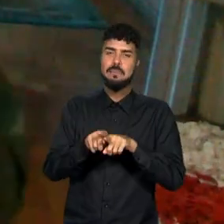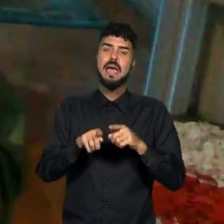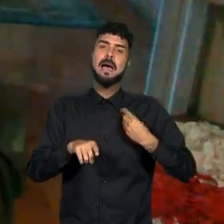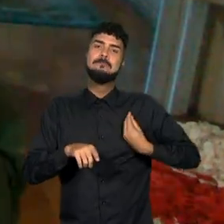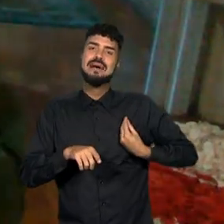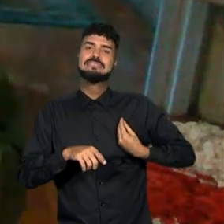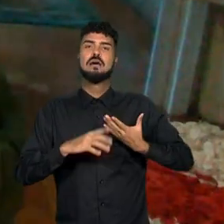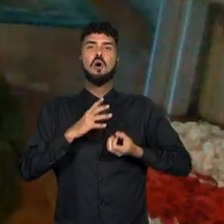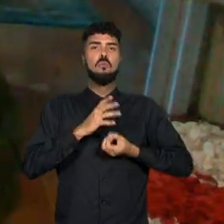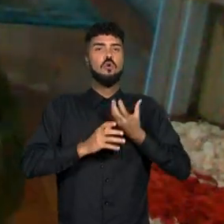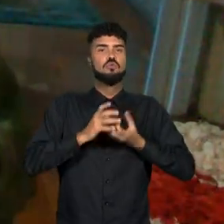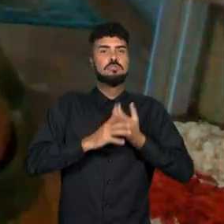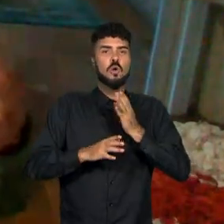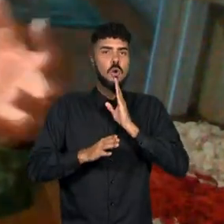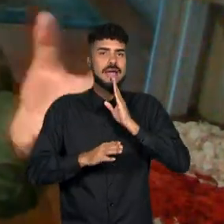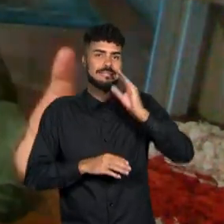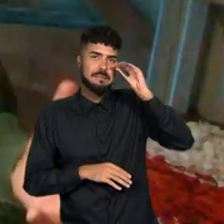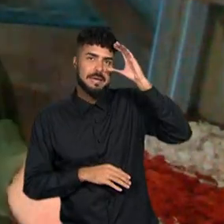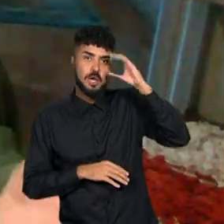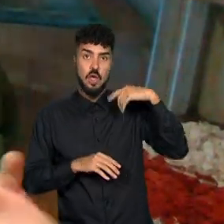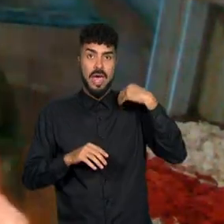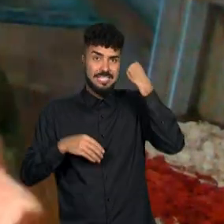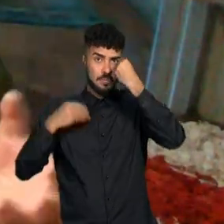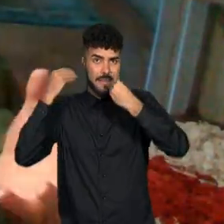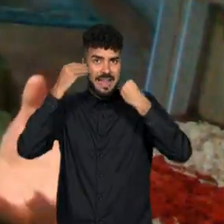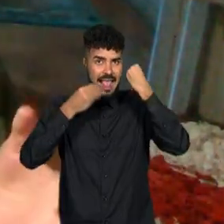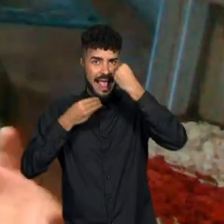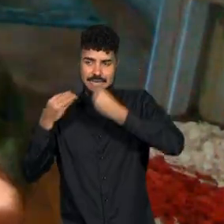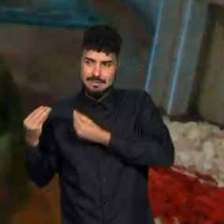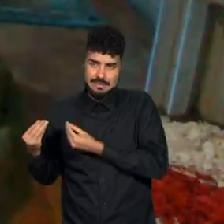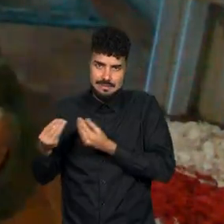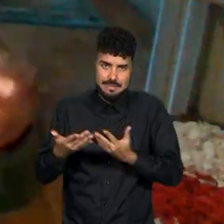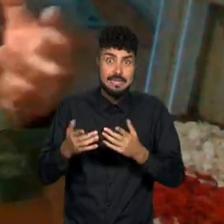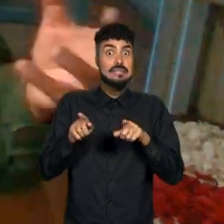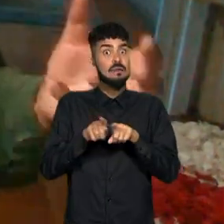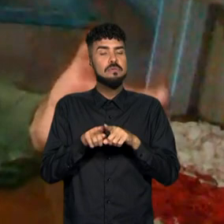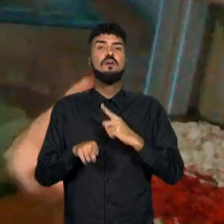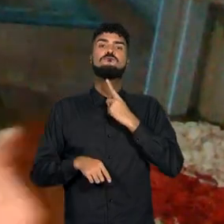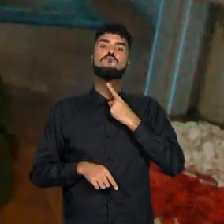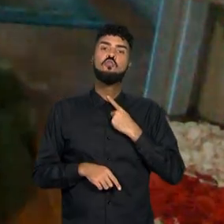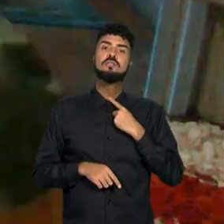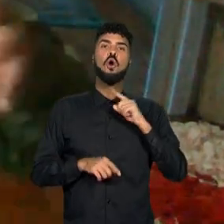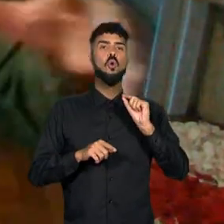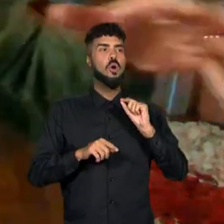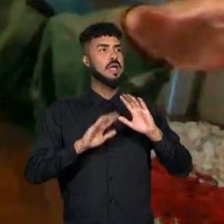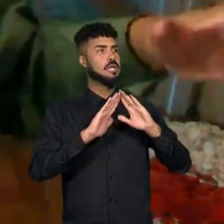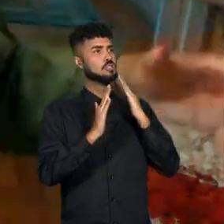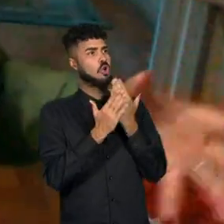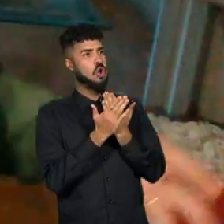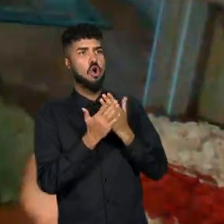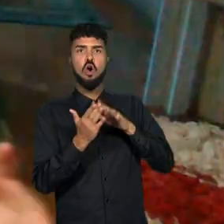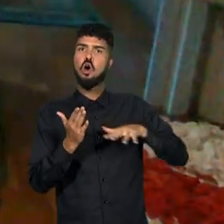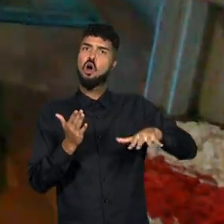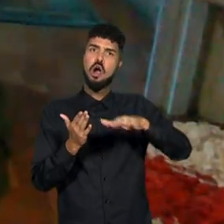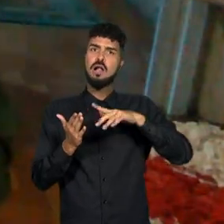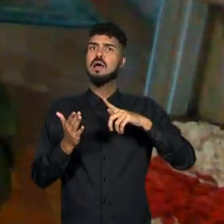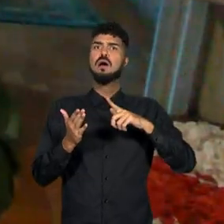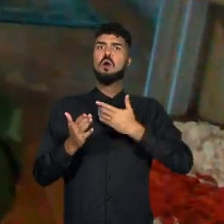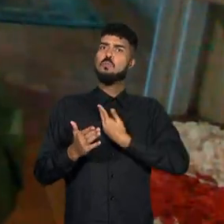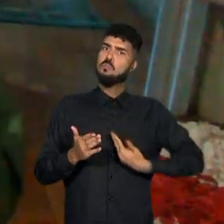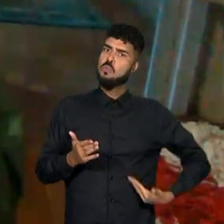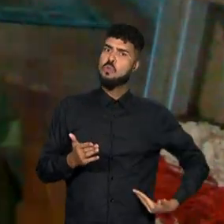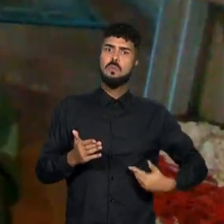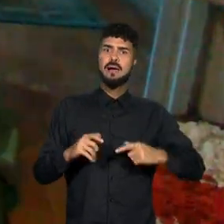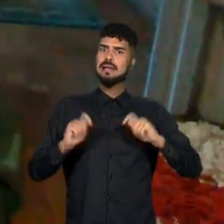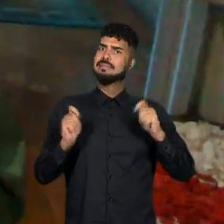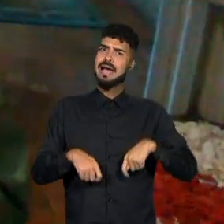conhecimento, com as suas experiências e também, né, com a vontade de ter uma escola pública em todos os níveis, não